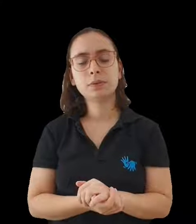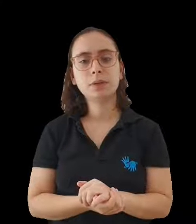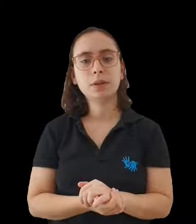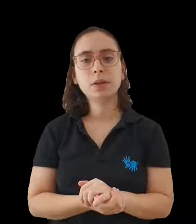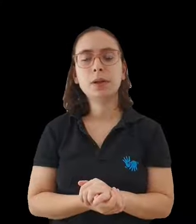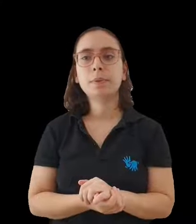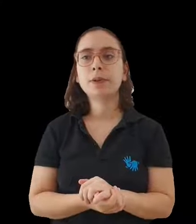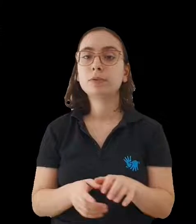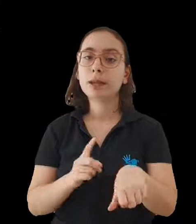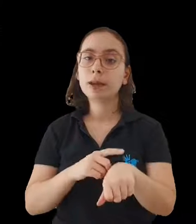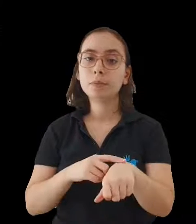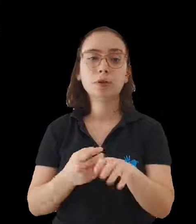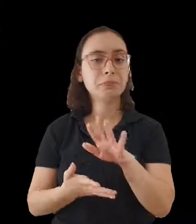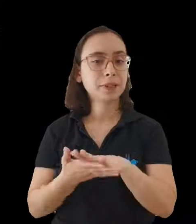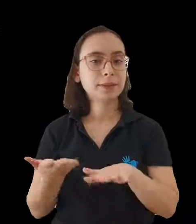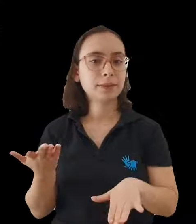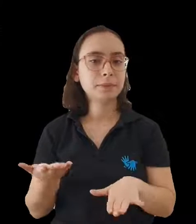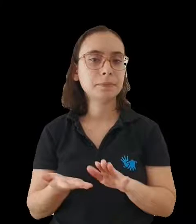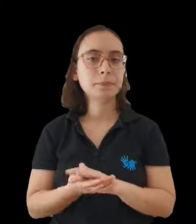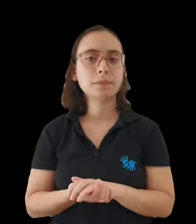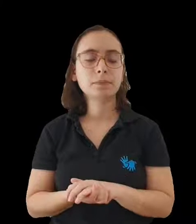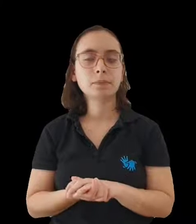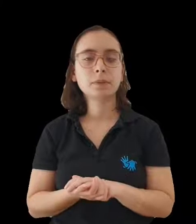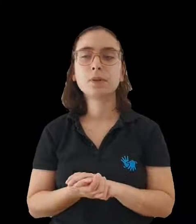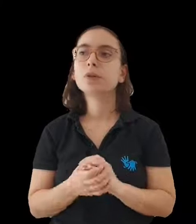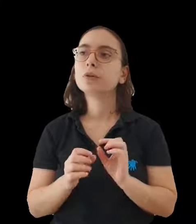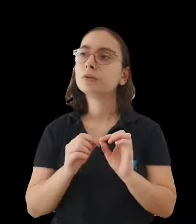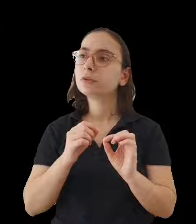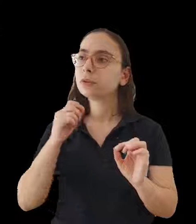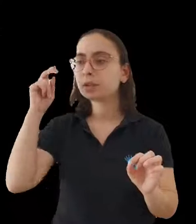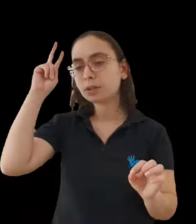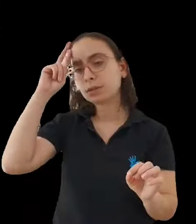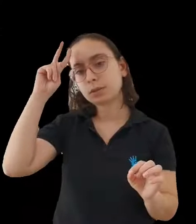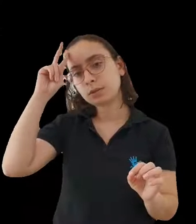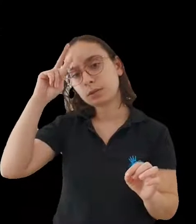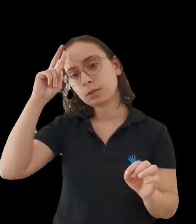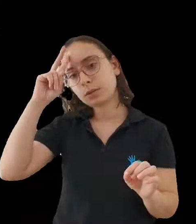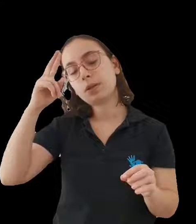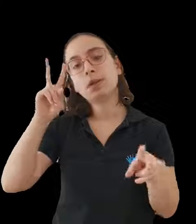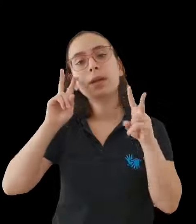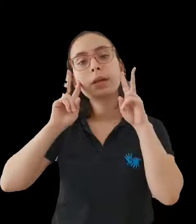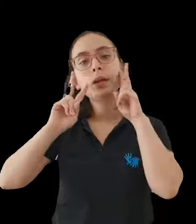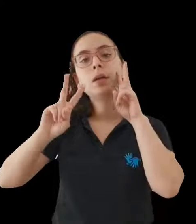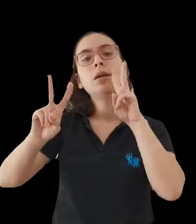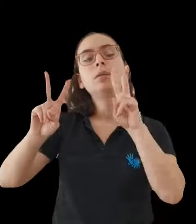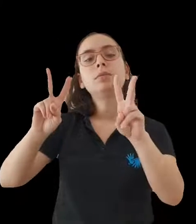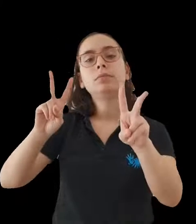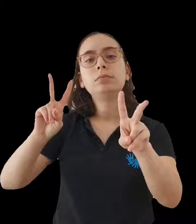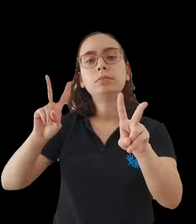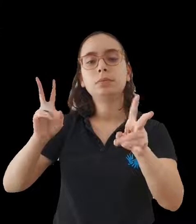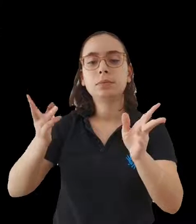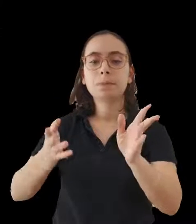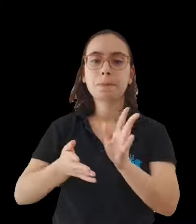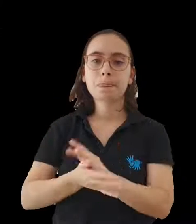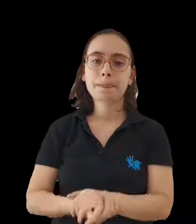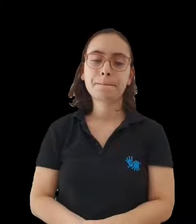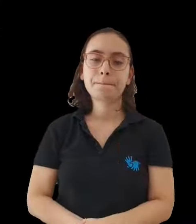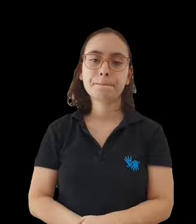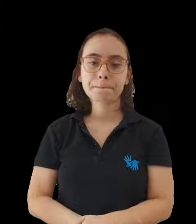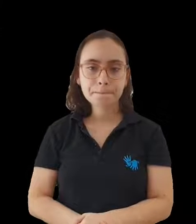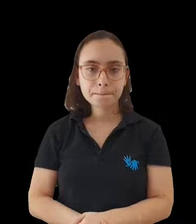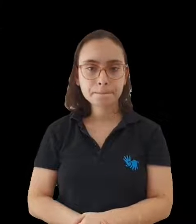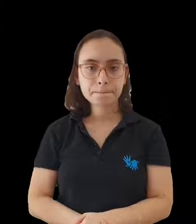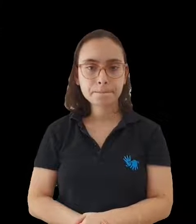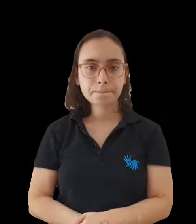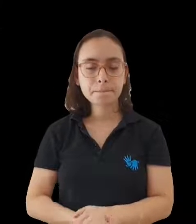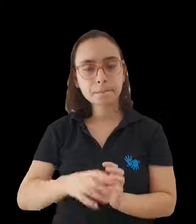O importante do fio da narrativa, né, da atenção de quem está nos vendo, é a ideia é